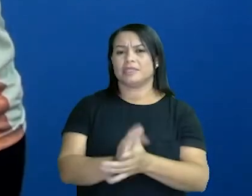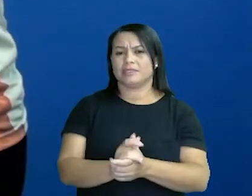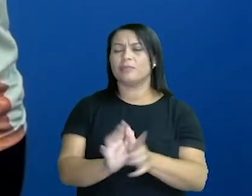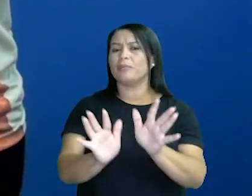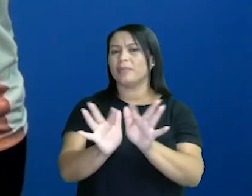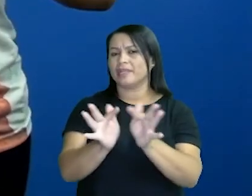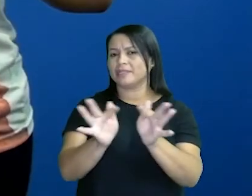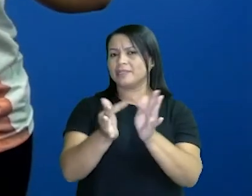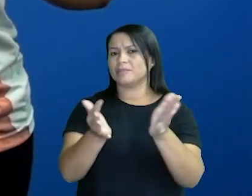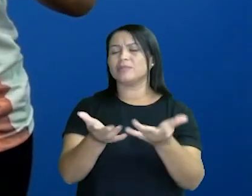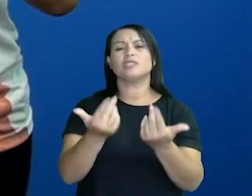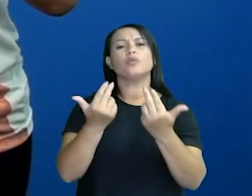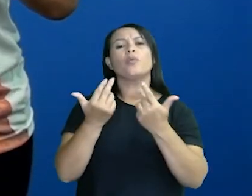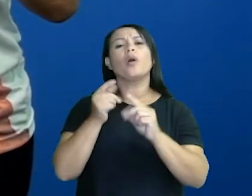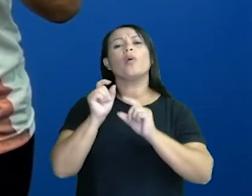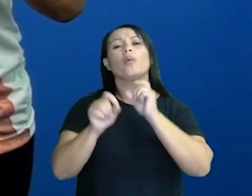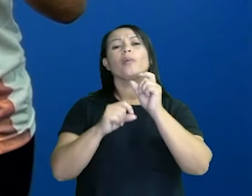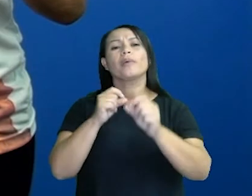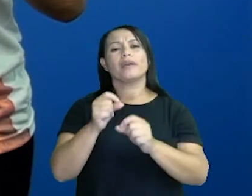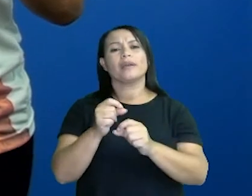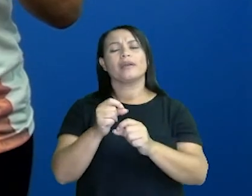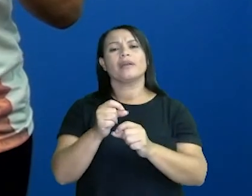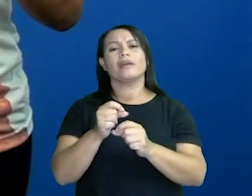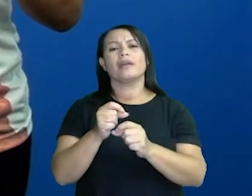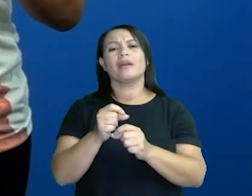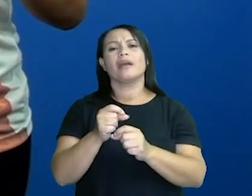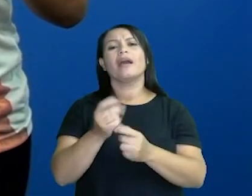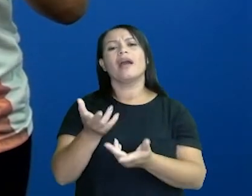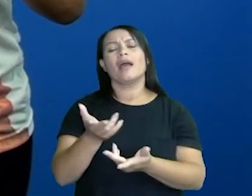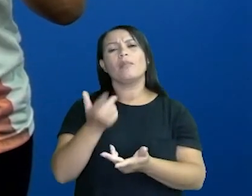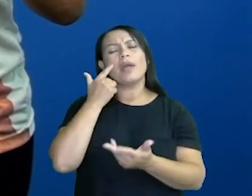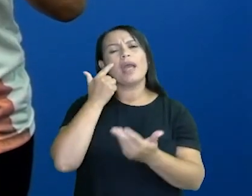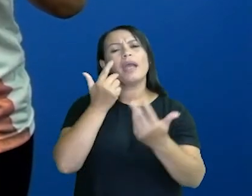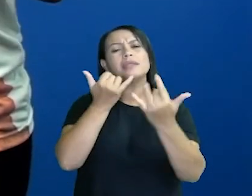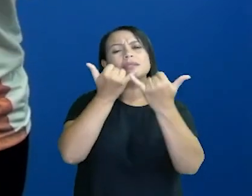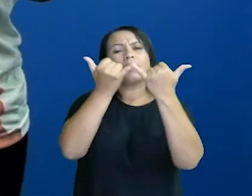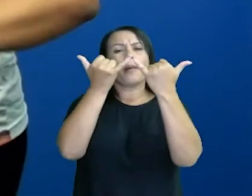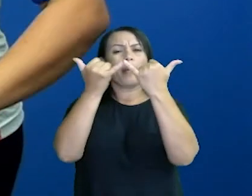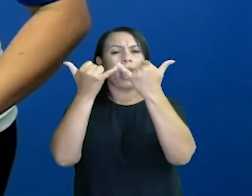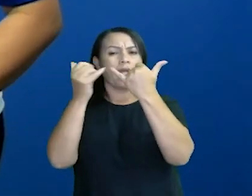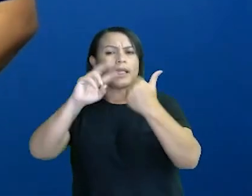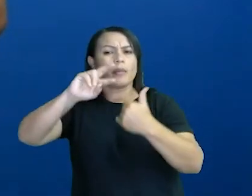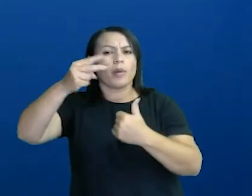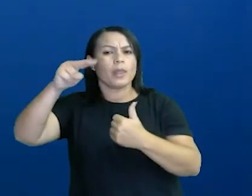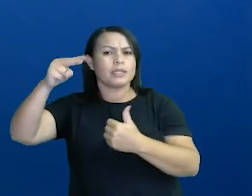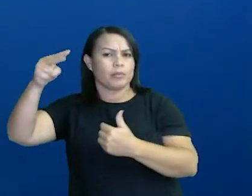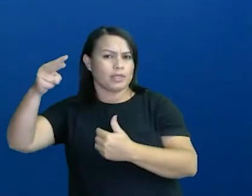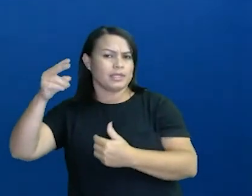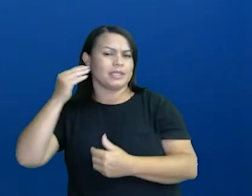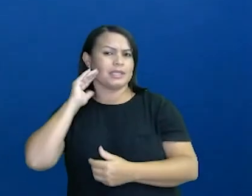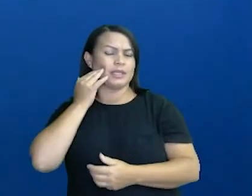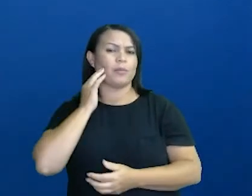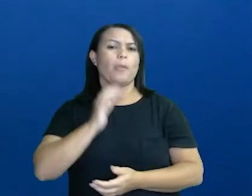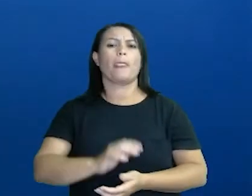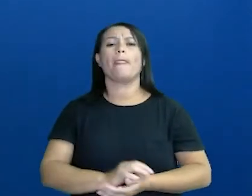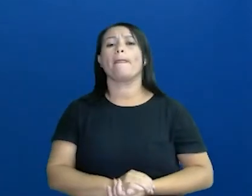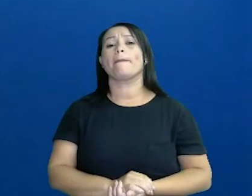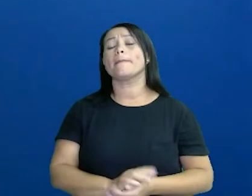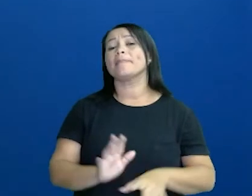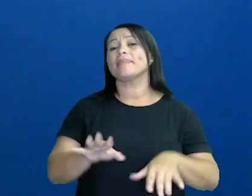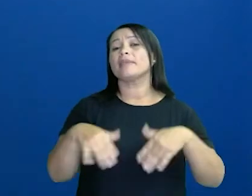bem simples igual o que ela bebe semelhante a potência da potência tá